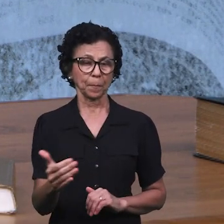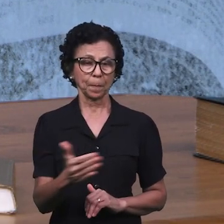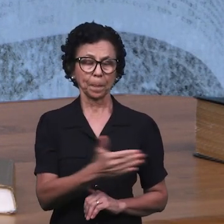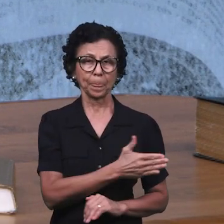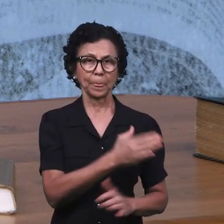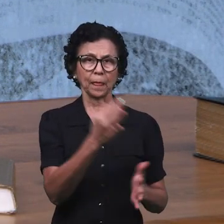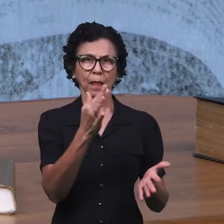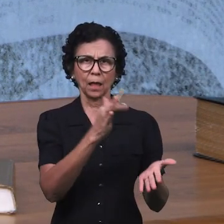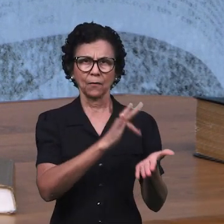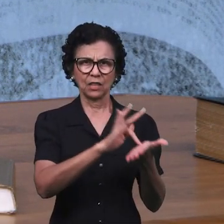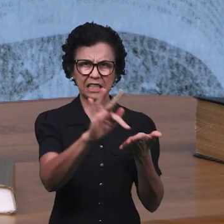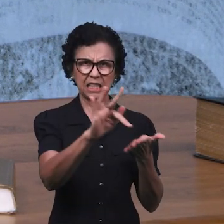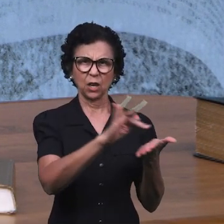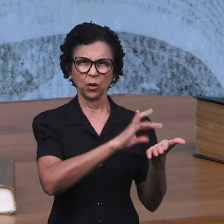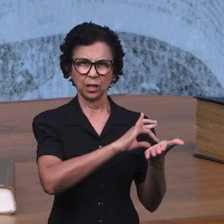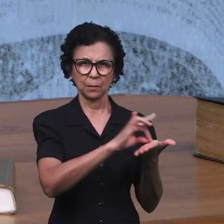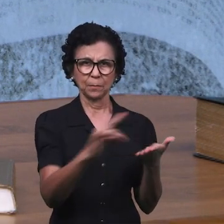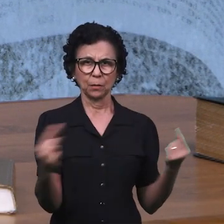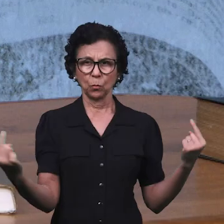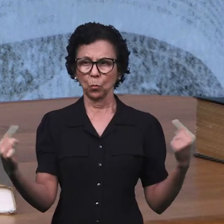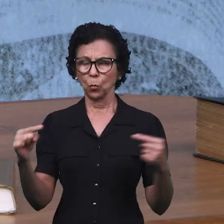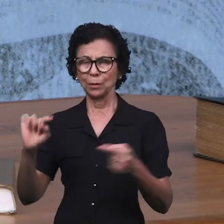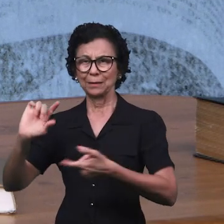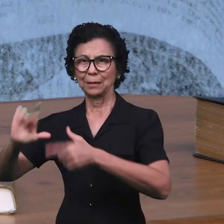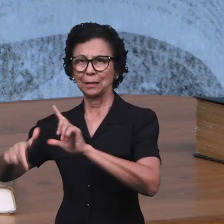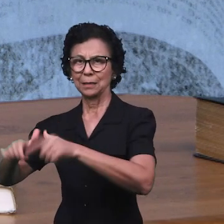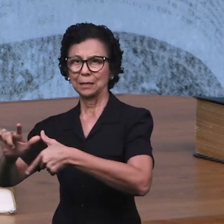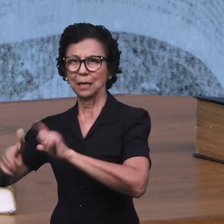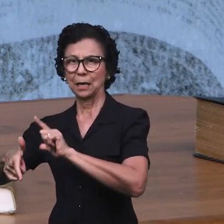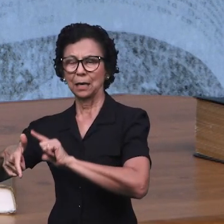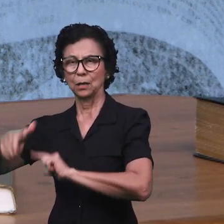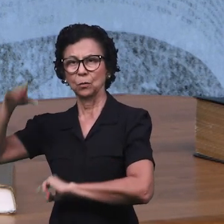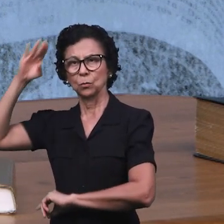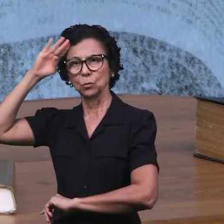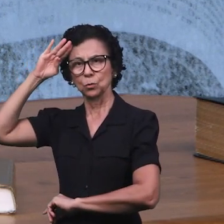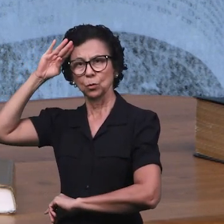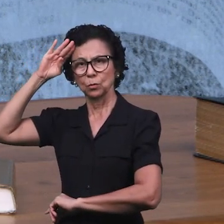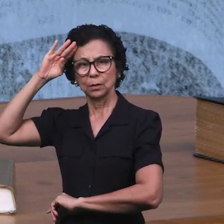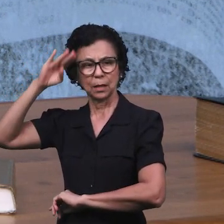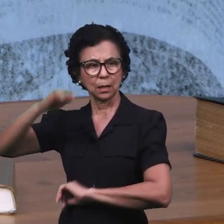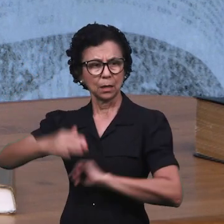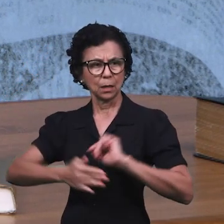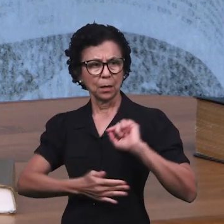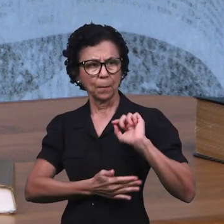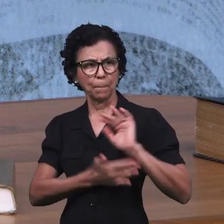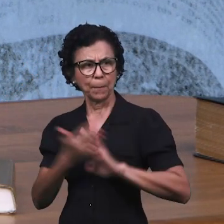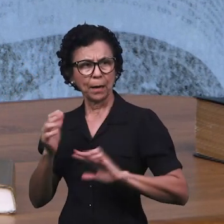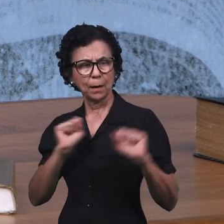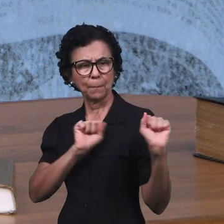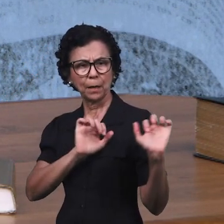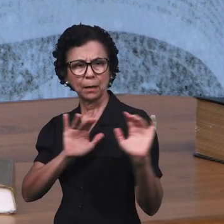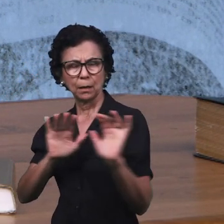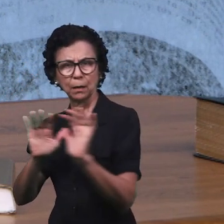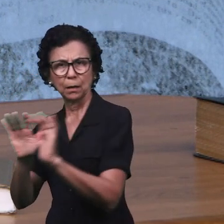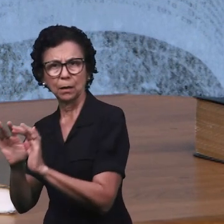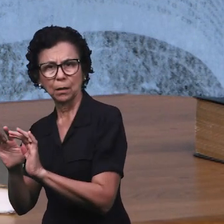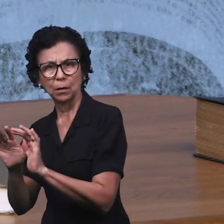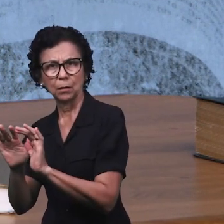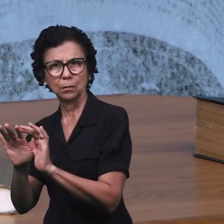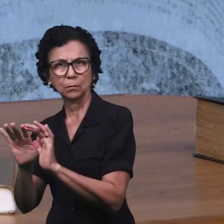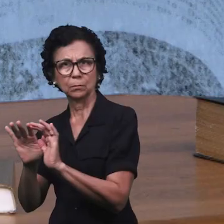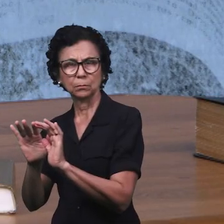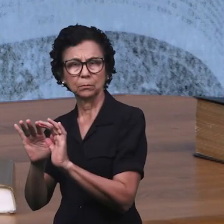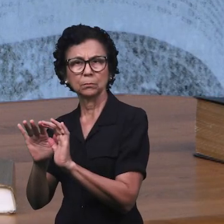pelejaram contra Israel, e os homens de Israel fugiram de diante dos filisteus e